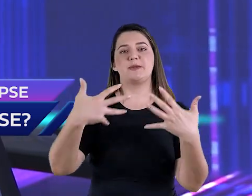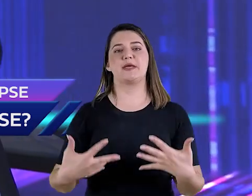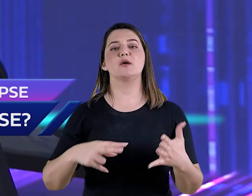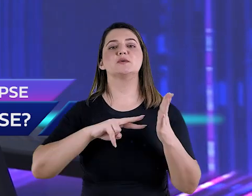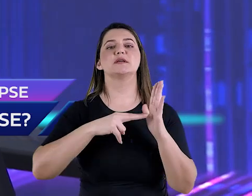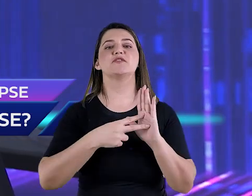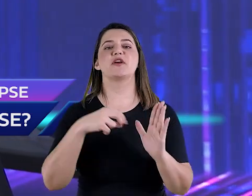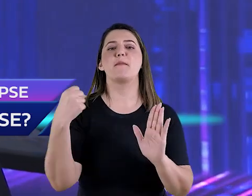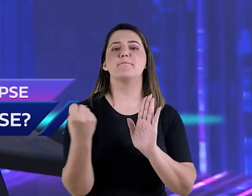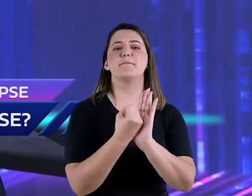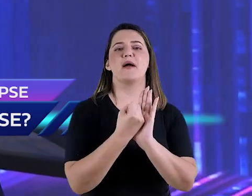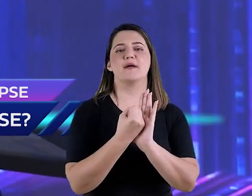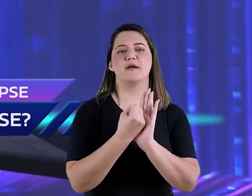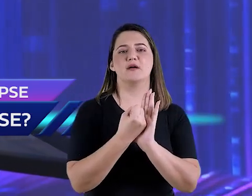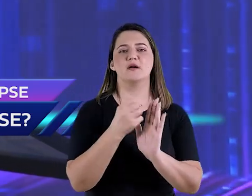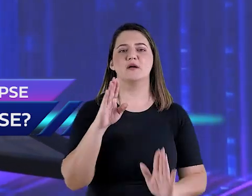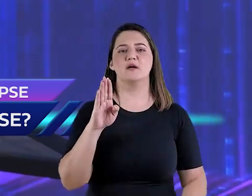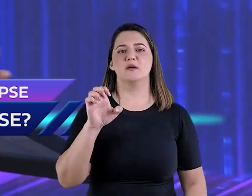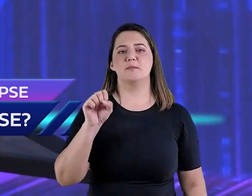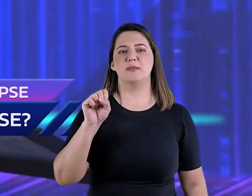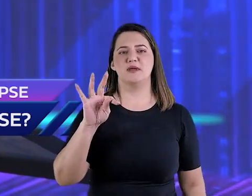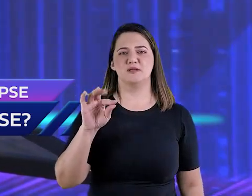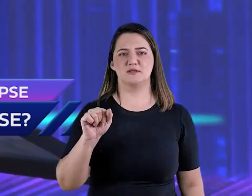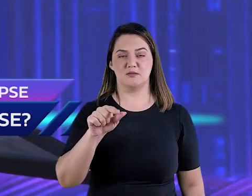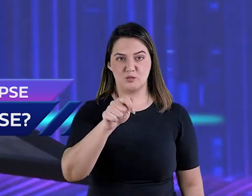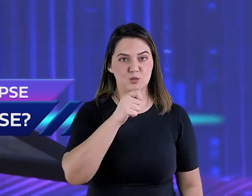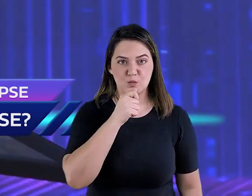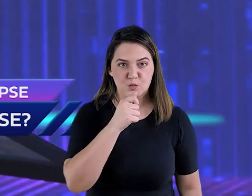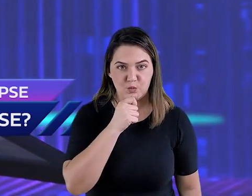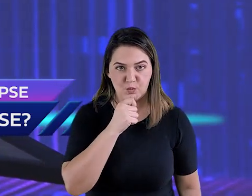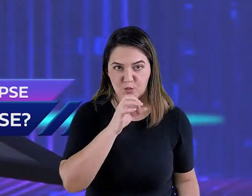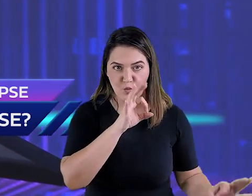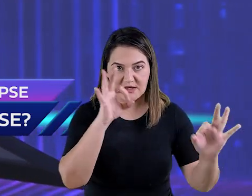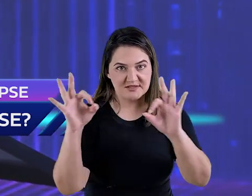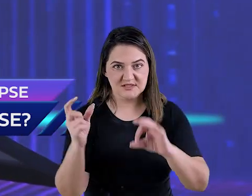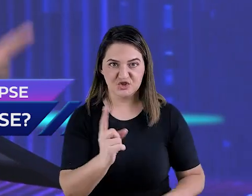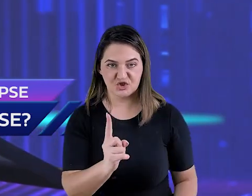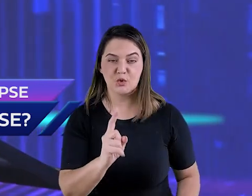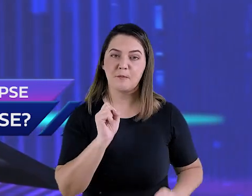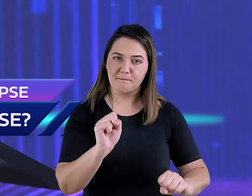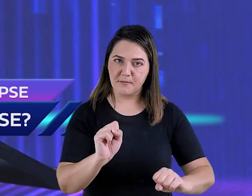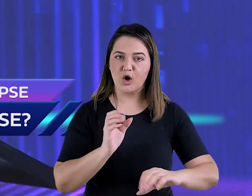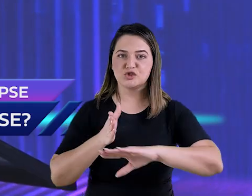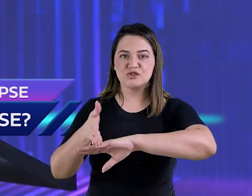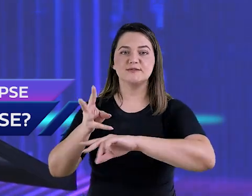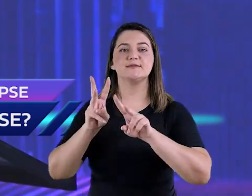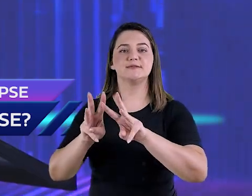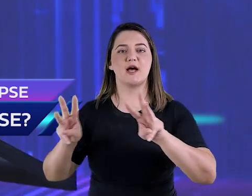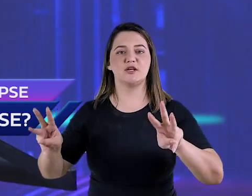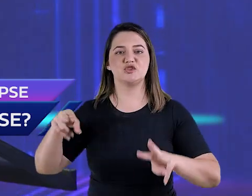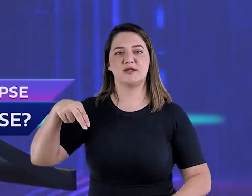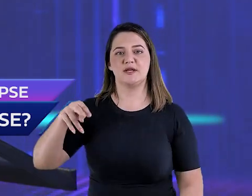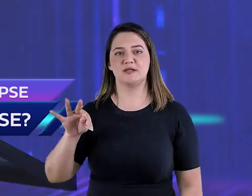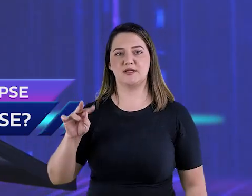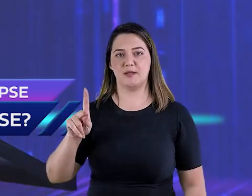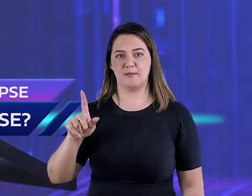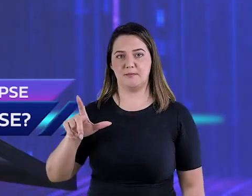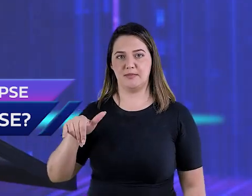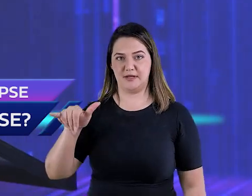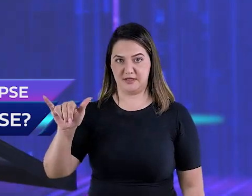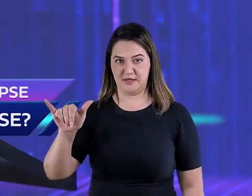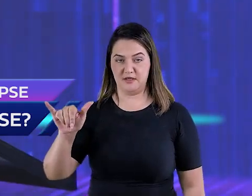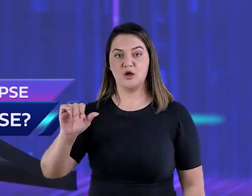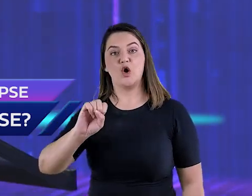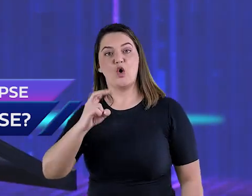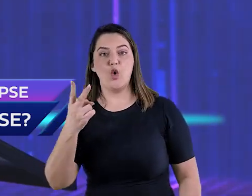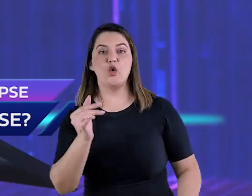tratamos especificamente sobre isso. Se você não assistiu, vai lá no NT Play ou no nosso canal no YouTube, assista ao programa, mas depois desse